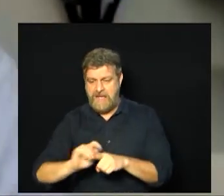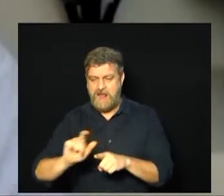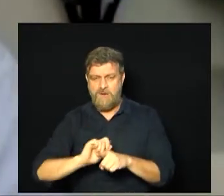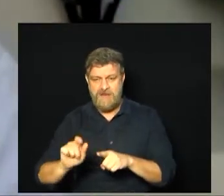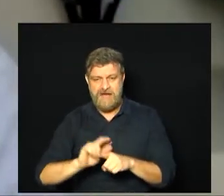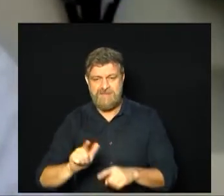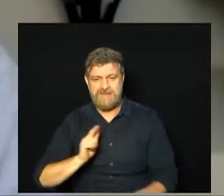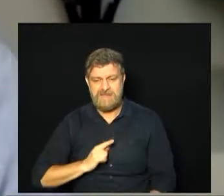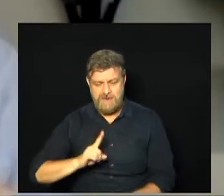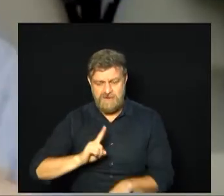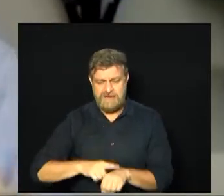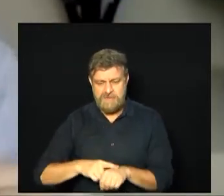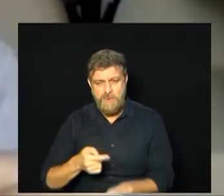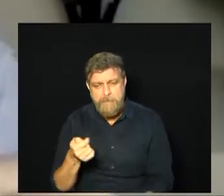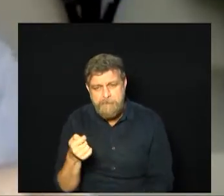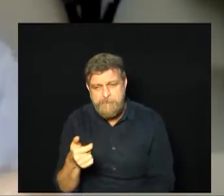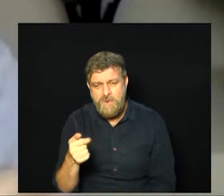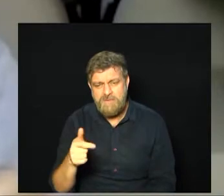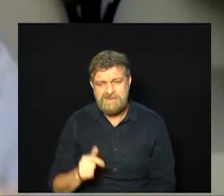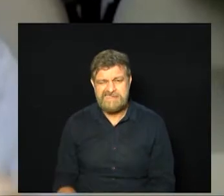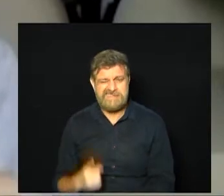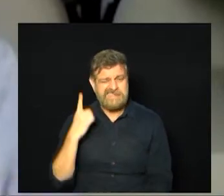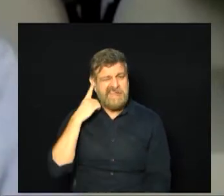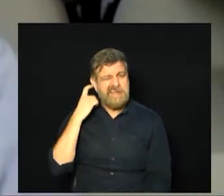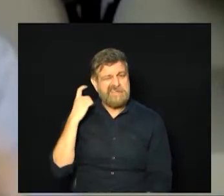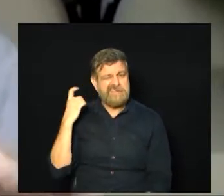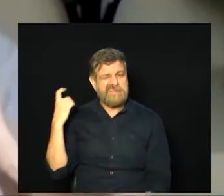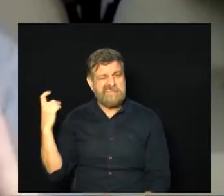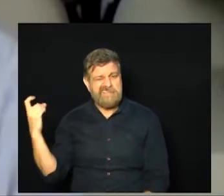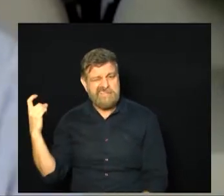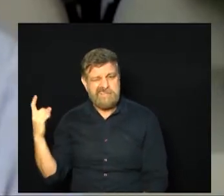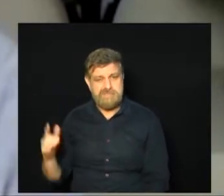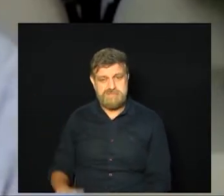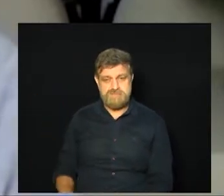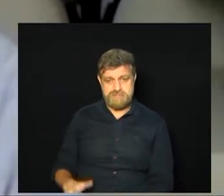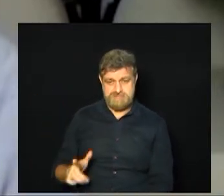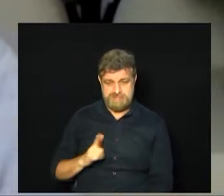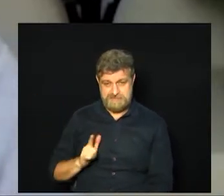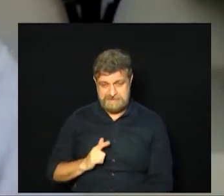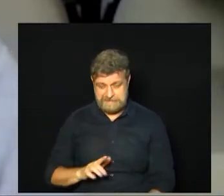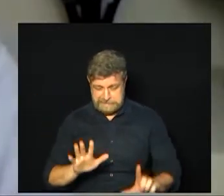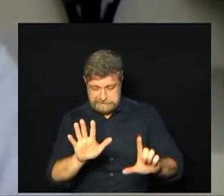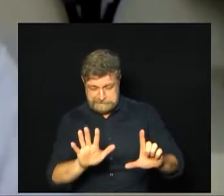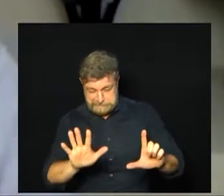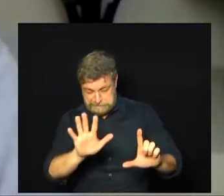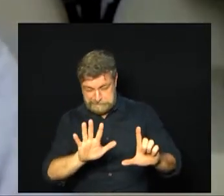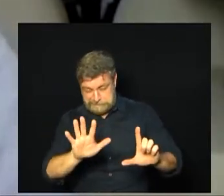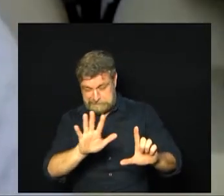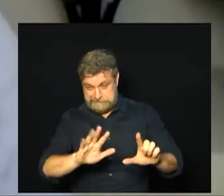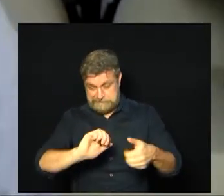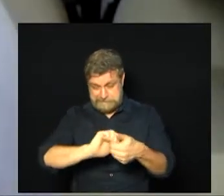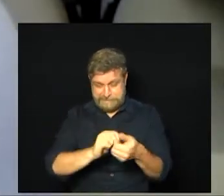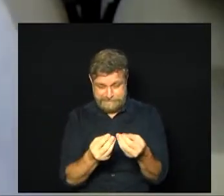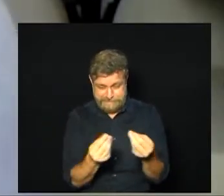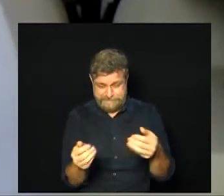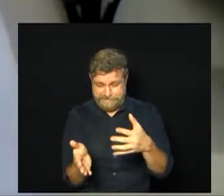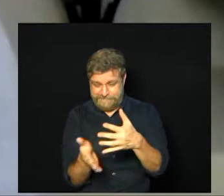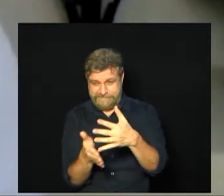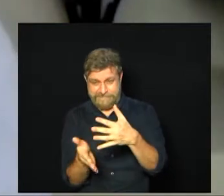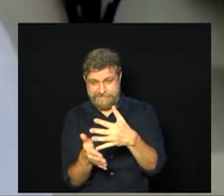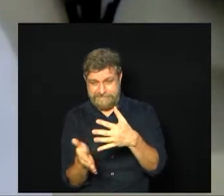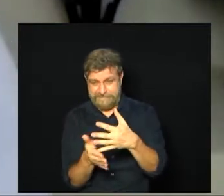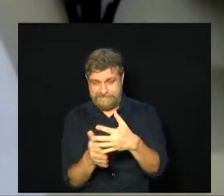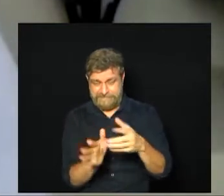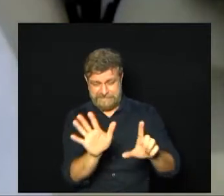restrito ali do satélite, vinha com um barulho no fundo que dá até um charme especial quando você vai... Sem muita qualidade, né, na imagem. Sem qualidade